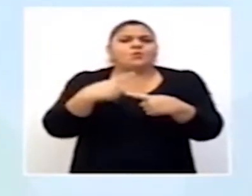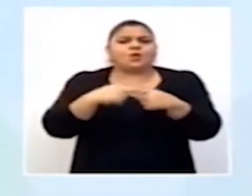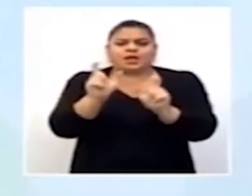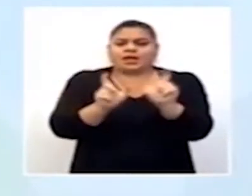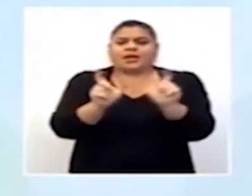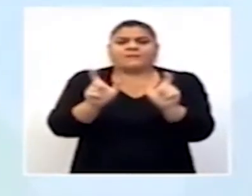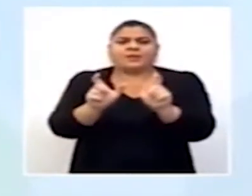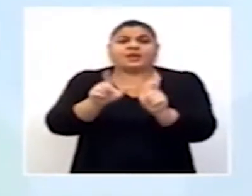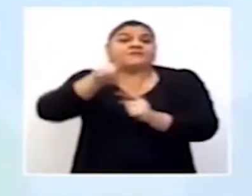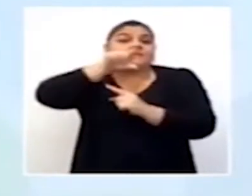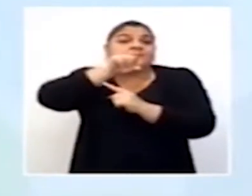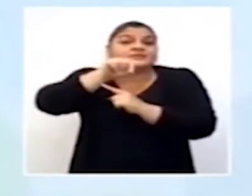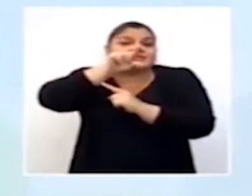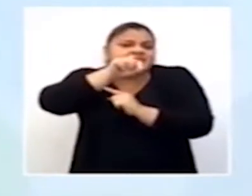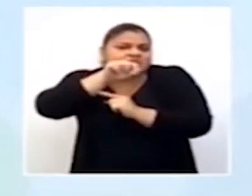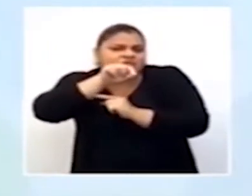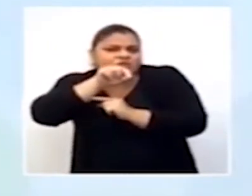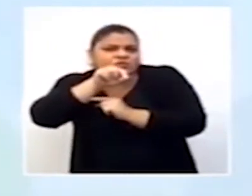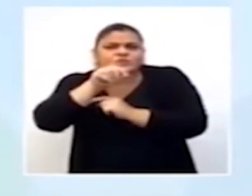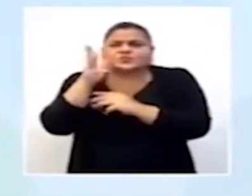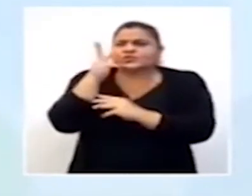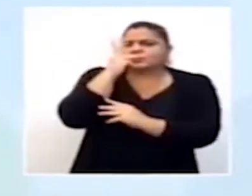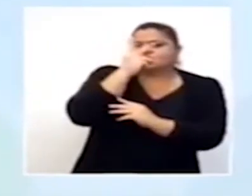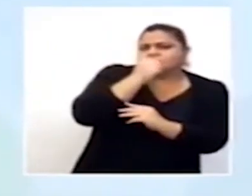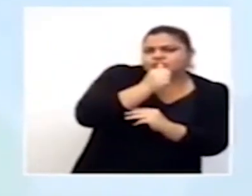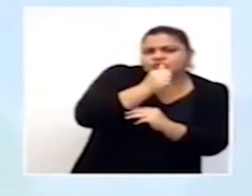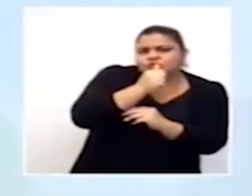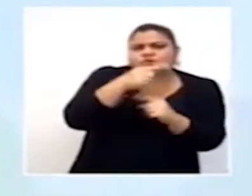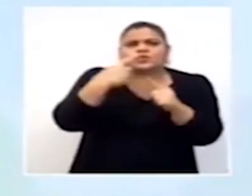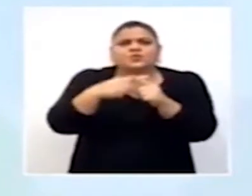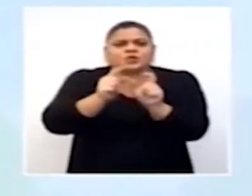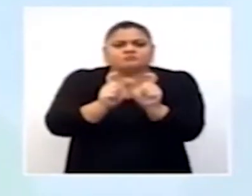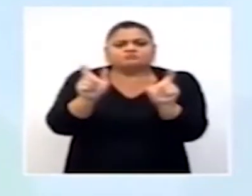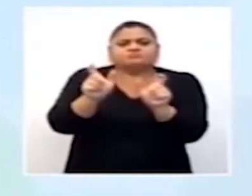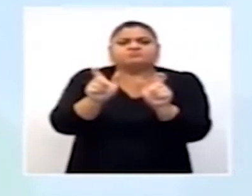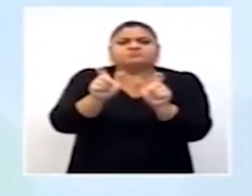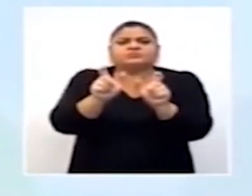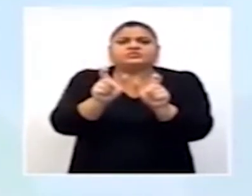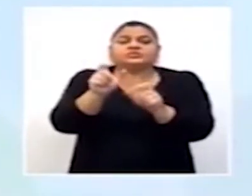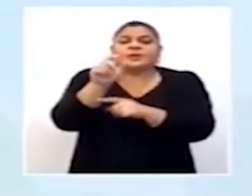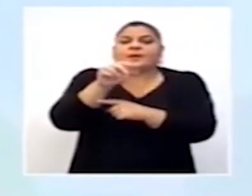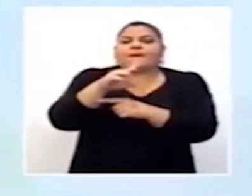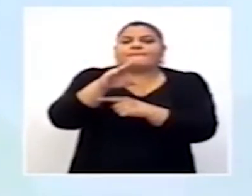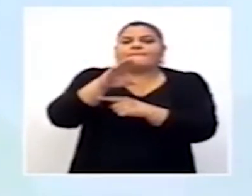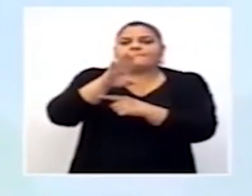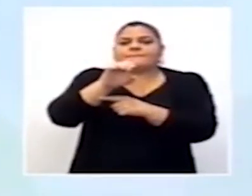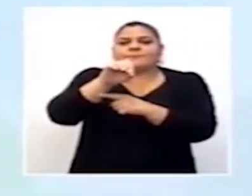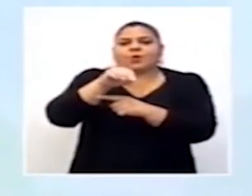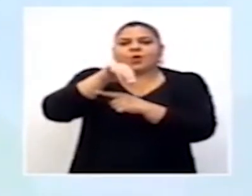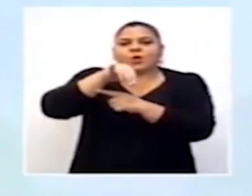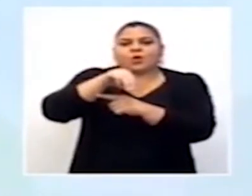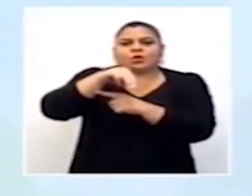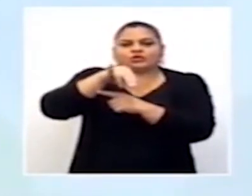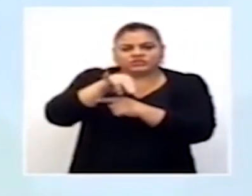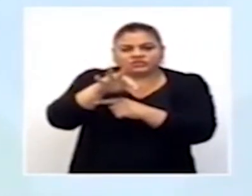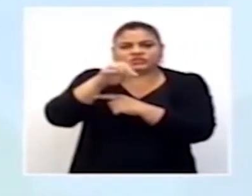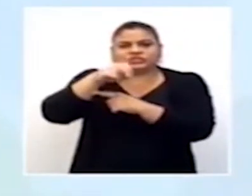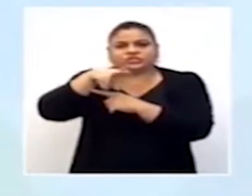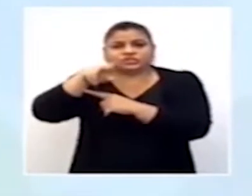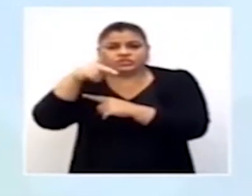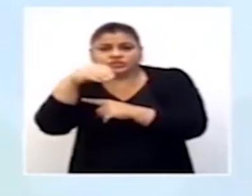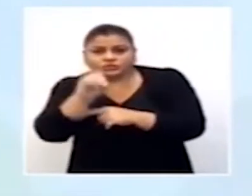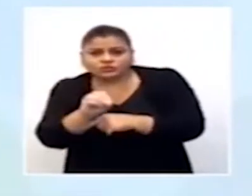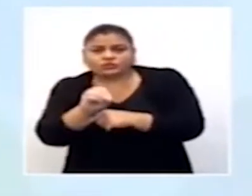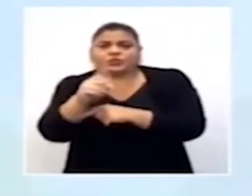palavras passarinho e Bonitinho foram escritas como passarinho e Bonitinho segundo quadrinho Vamos pensar sobre isso